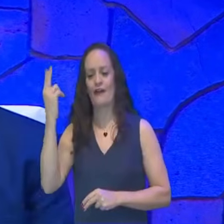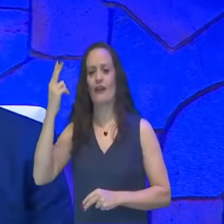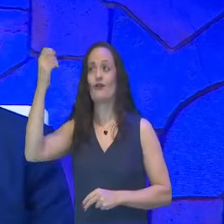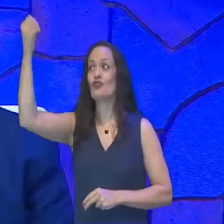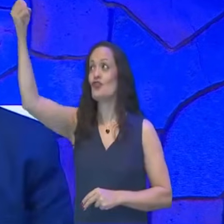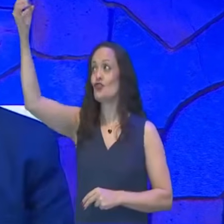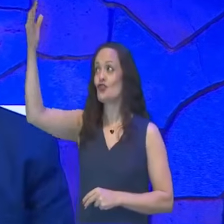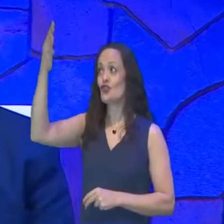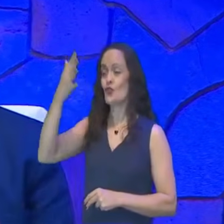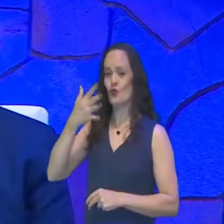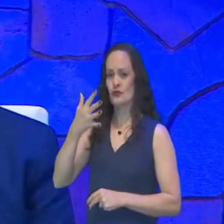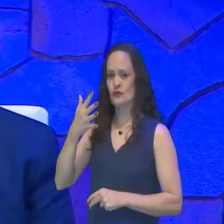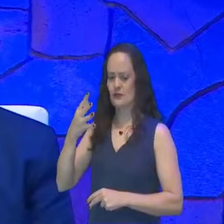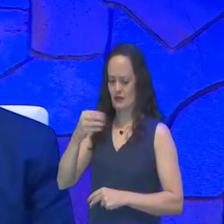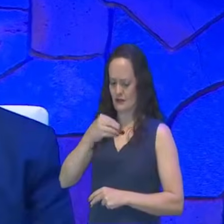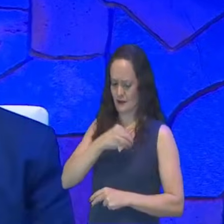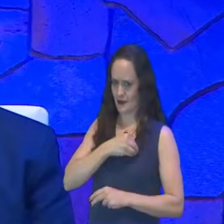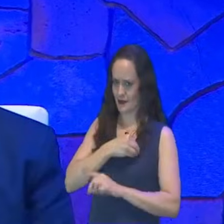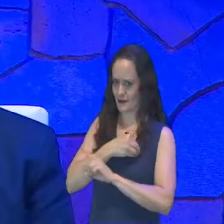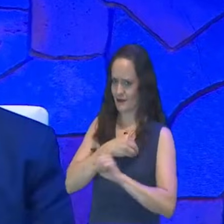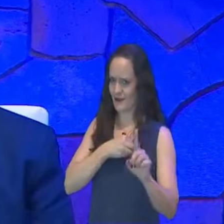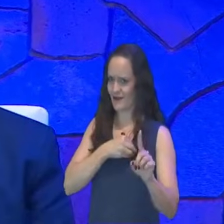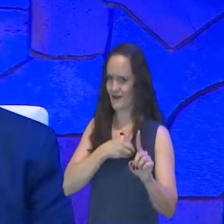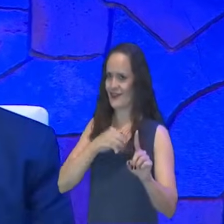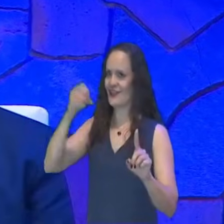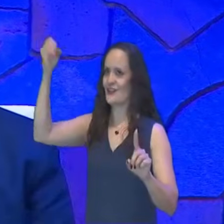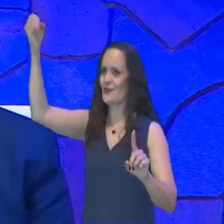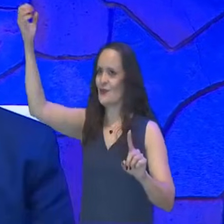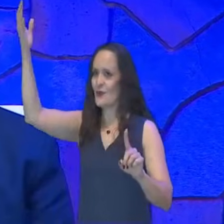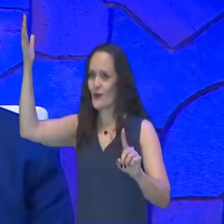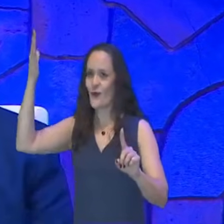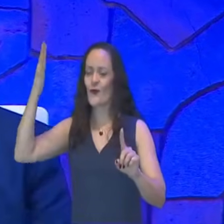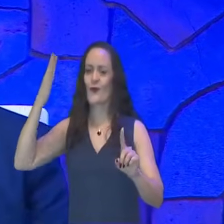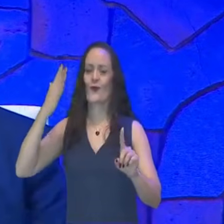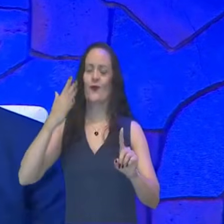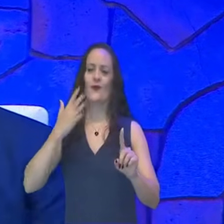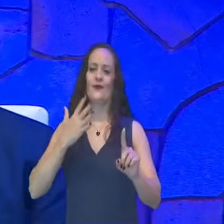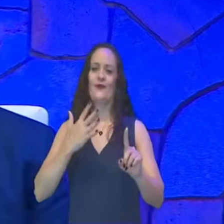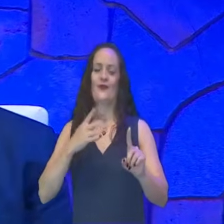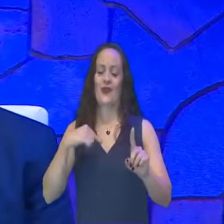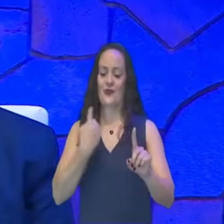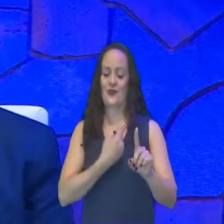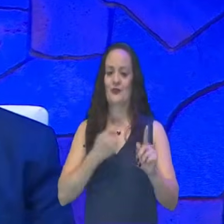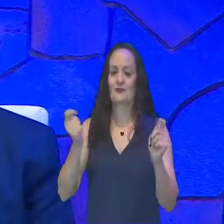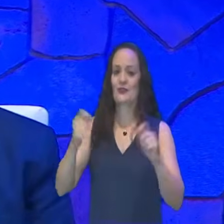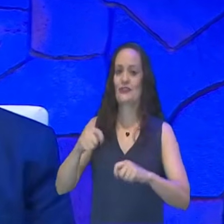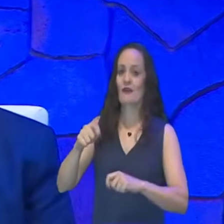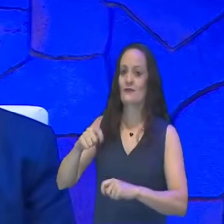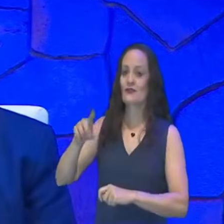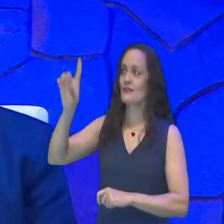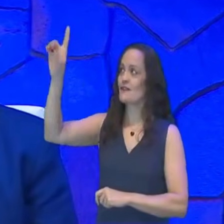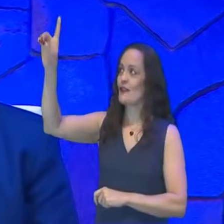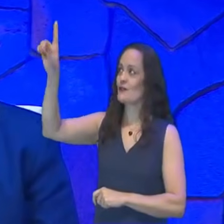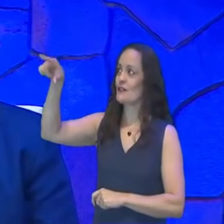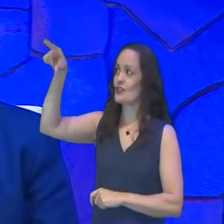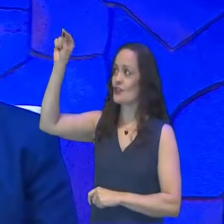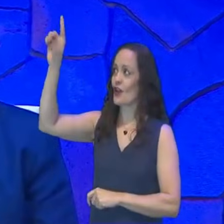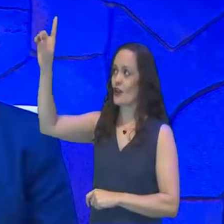de trevas, para que diante da exigência do reino, possamos escolher Jesus como nosso